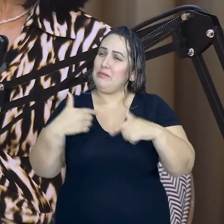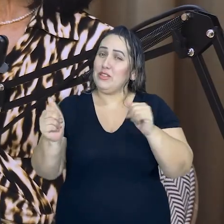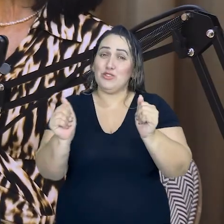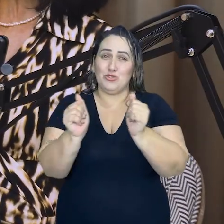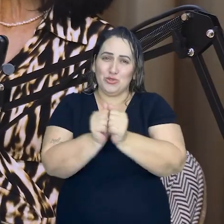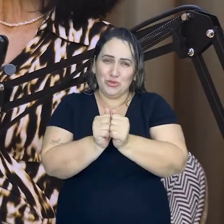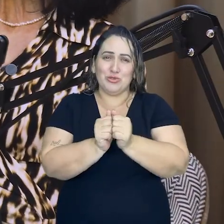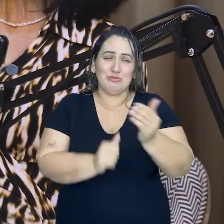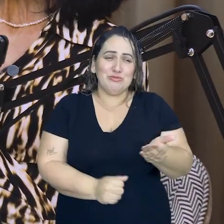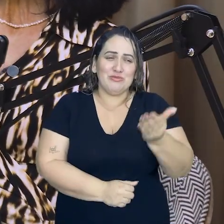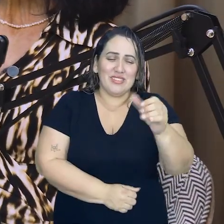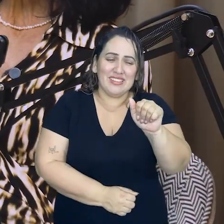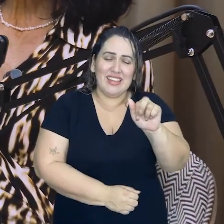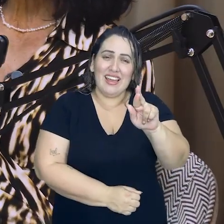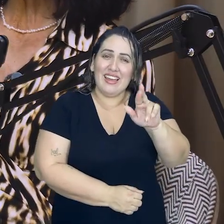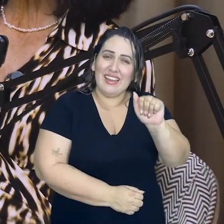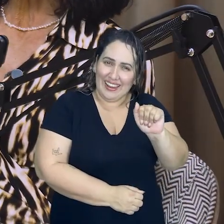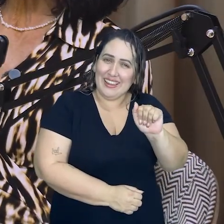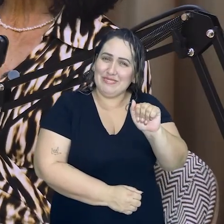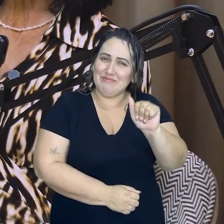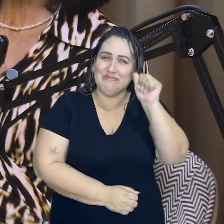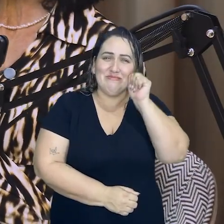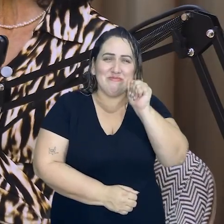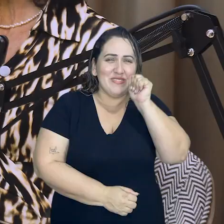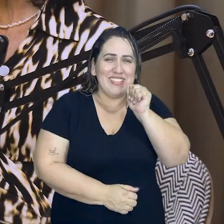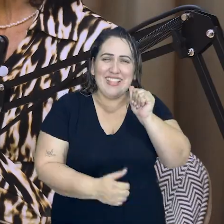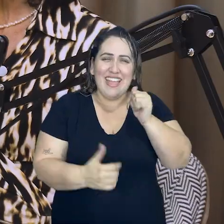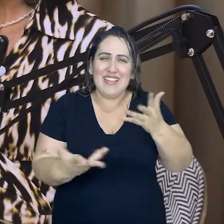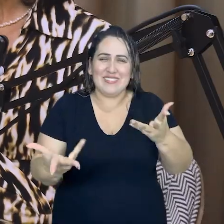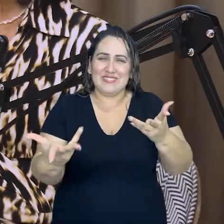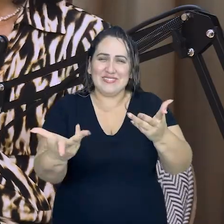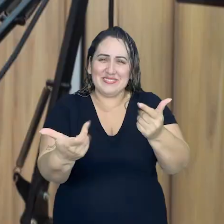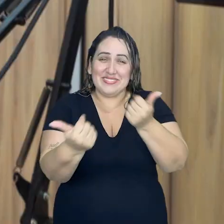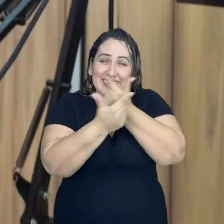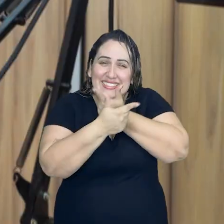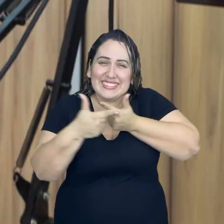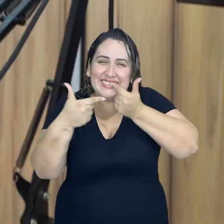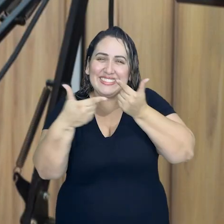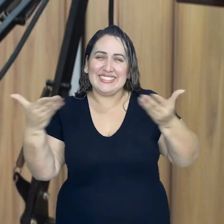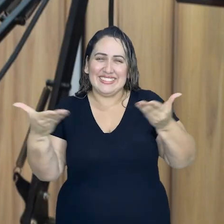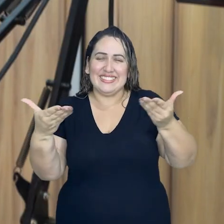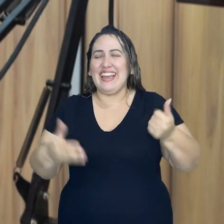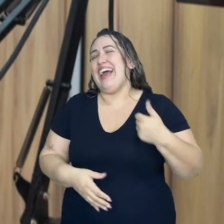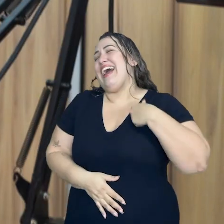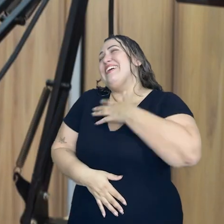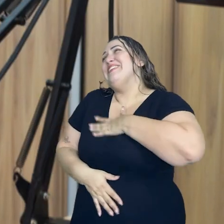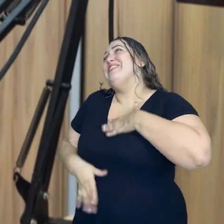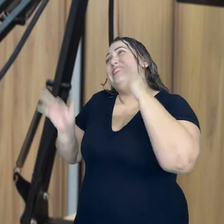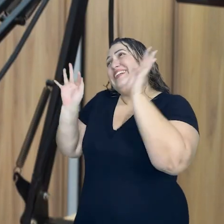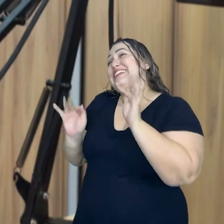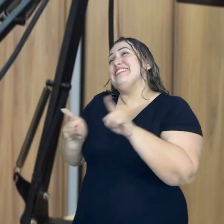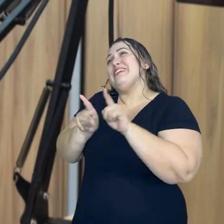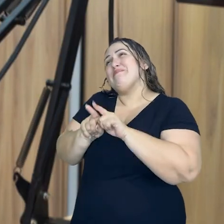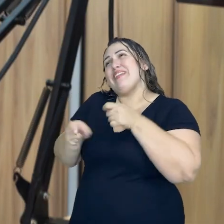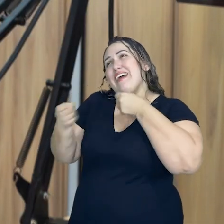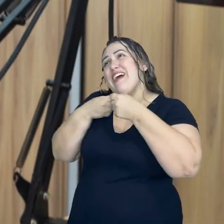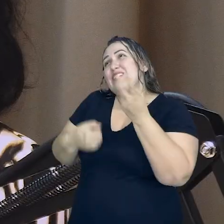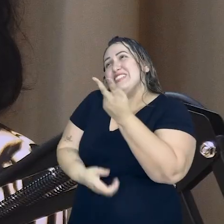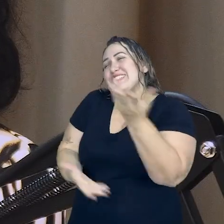que é a simpatia e a competência em pessoa. O privilegiado sou eu aqui de estar com